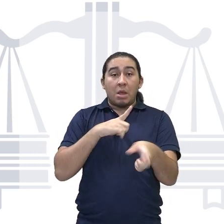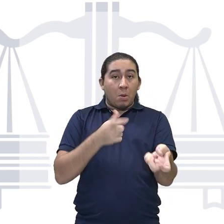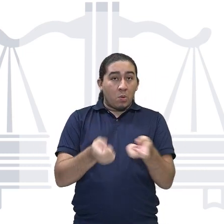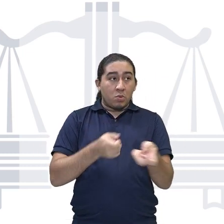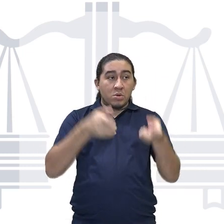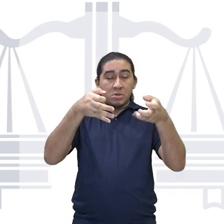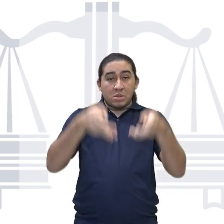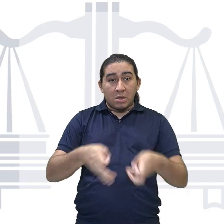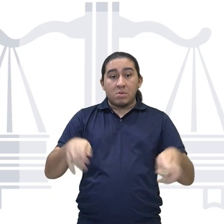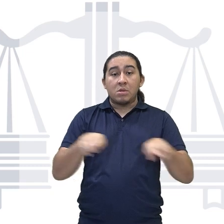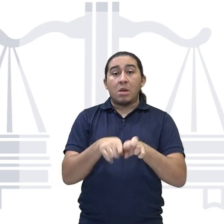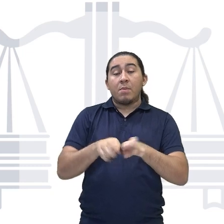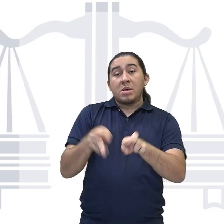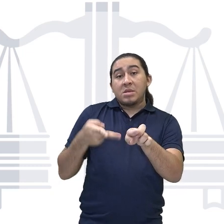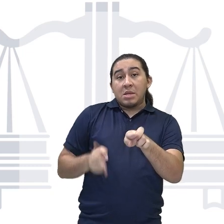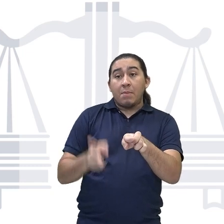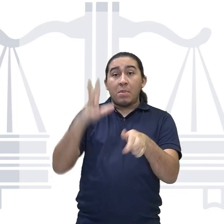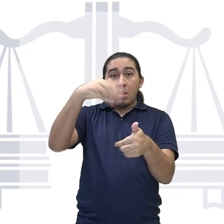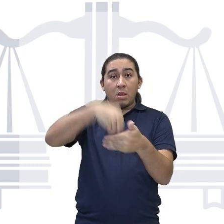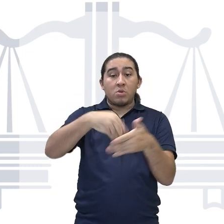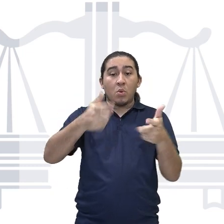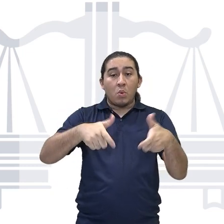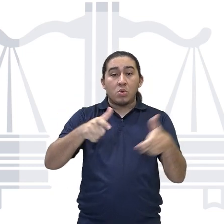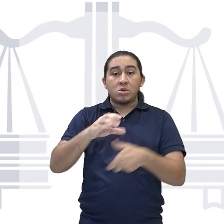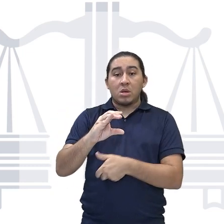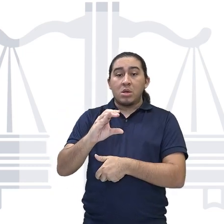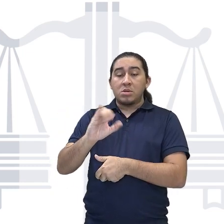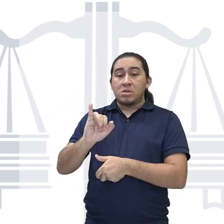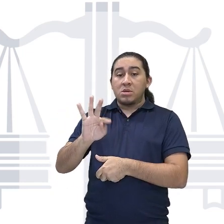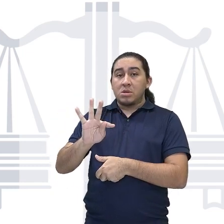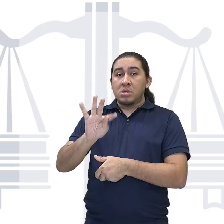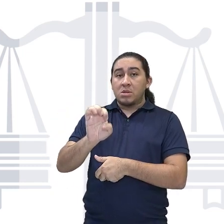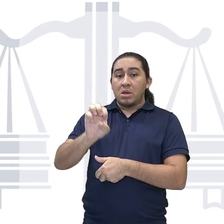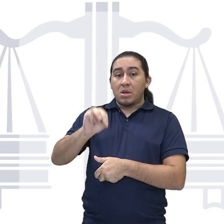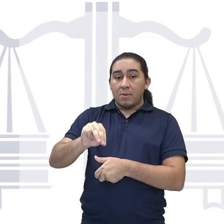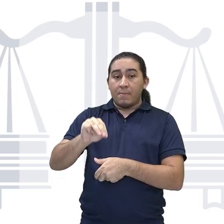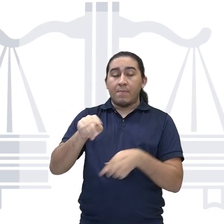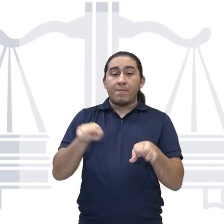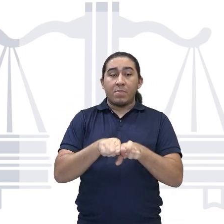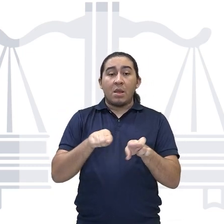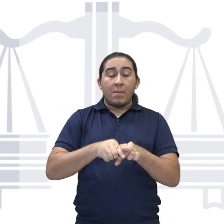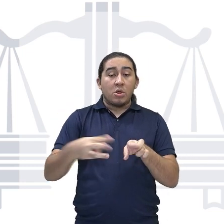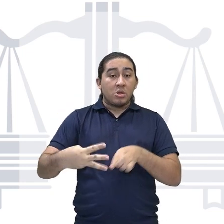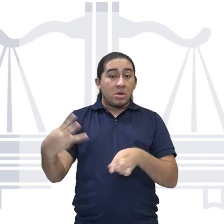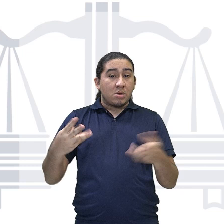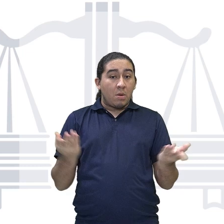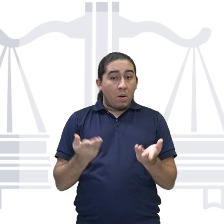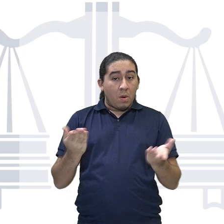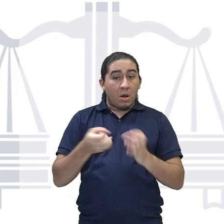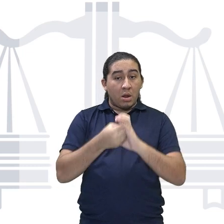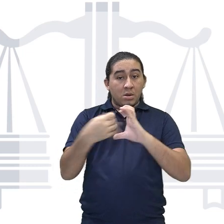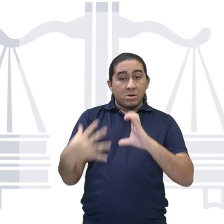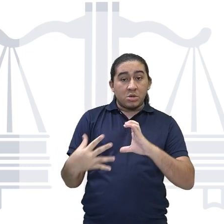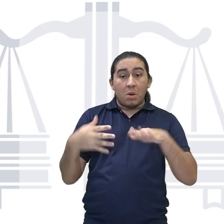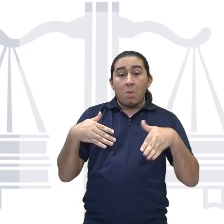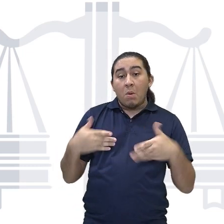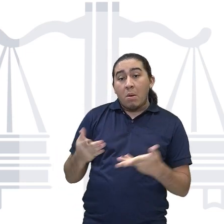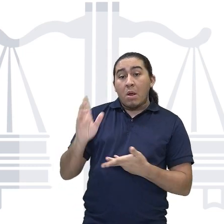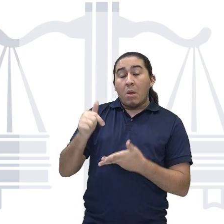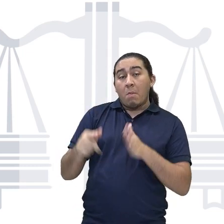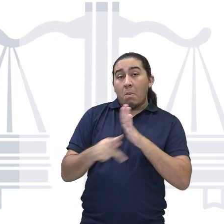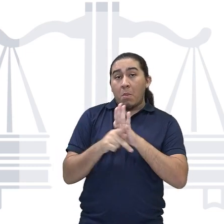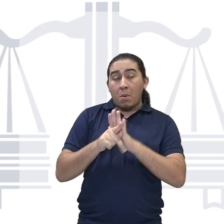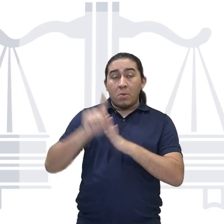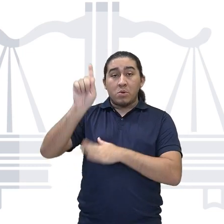feito dentro da CITEM. O terceiro aspecto das 4, né, é a própria gestão